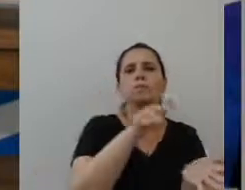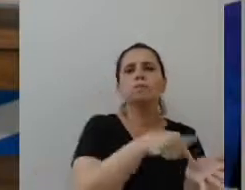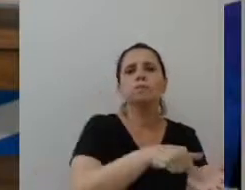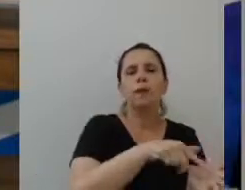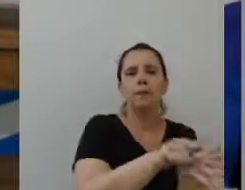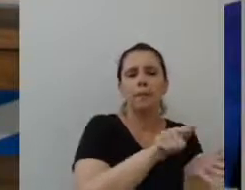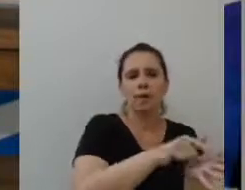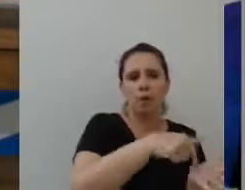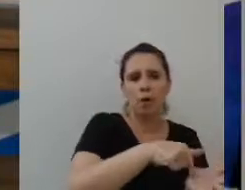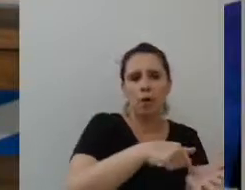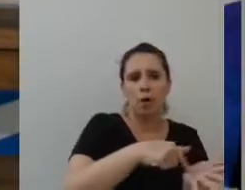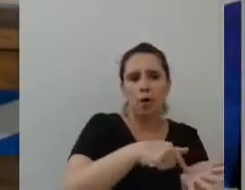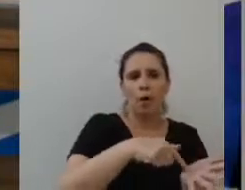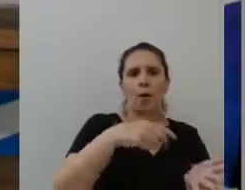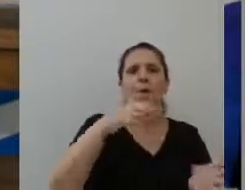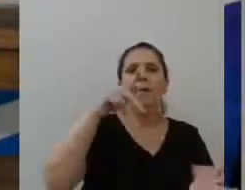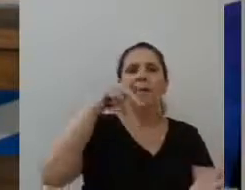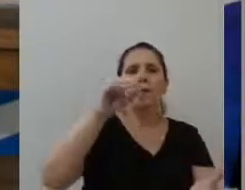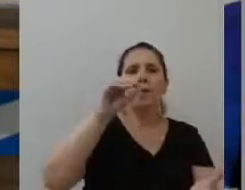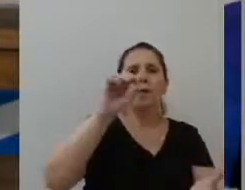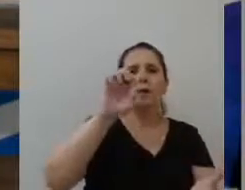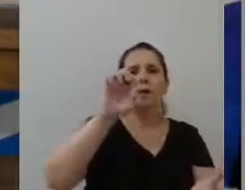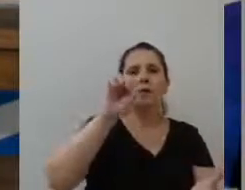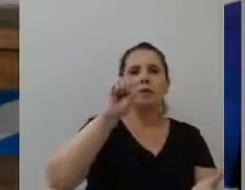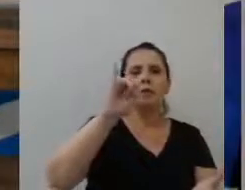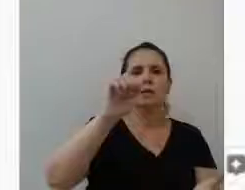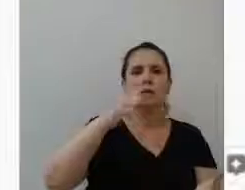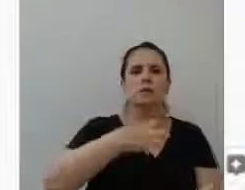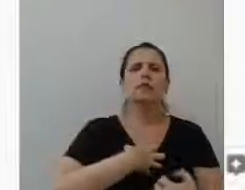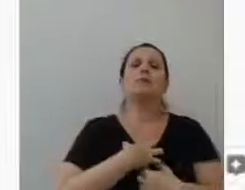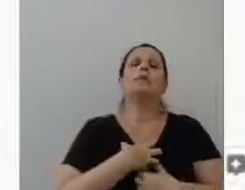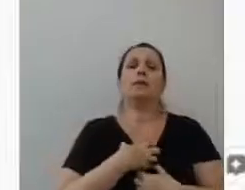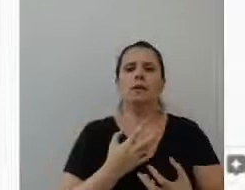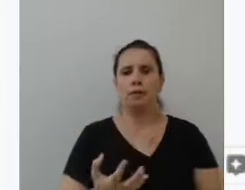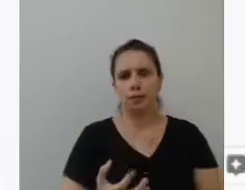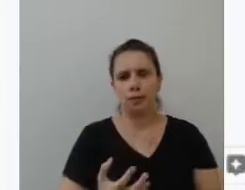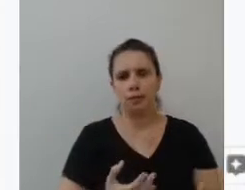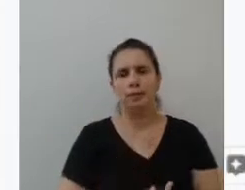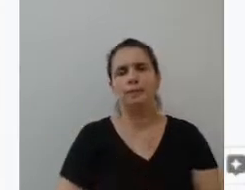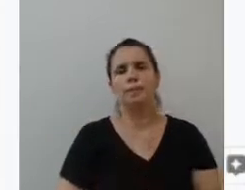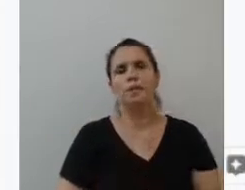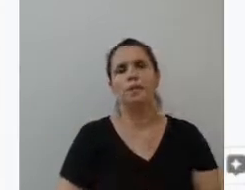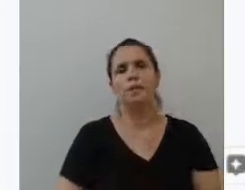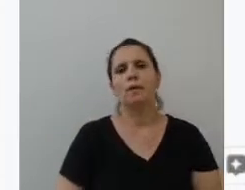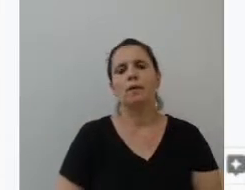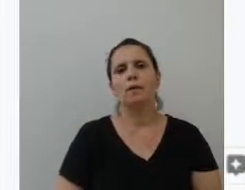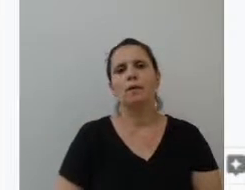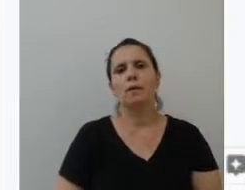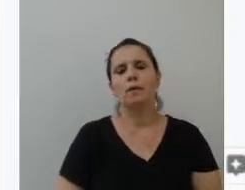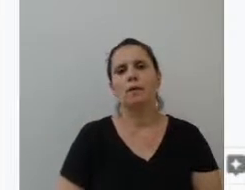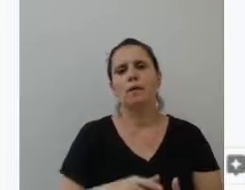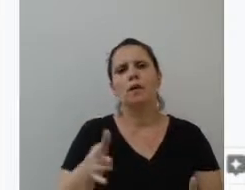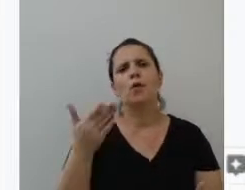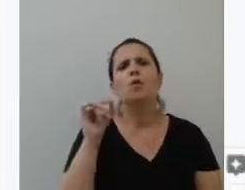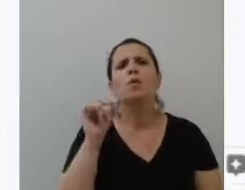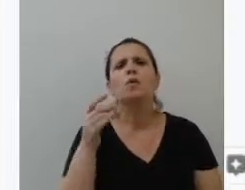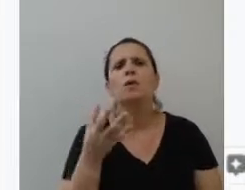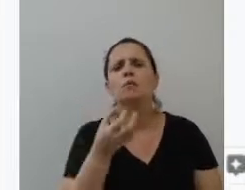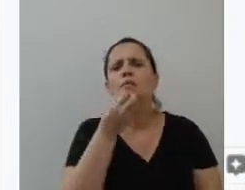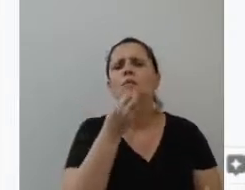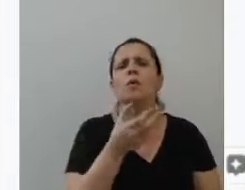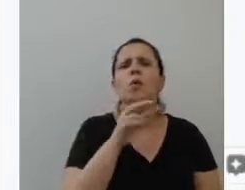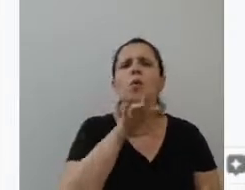é o sentimento, é o abstrato, beleza? Nacionalismo iconista seria um aspecto bom ou ruim? Para a época, é um aspecto muito